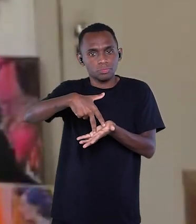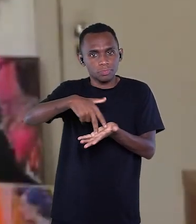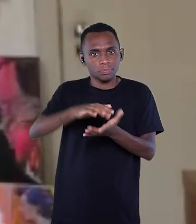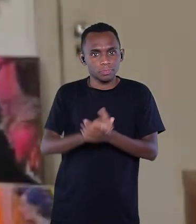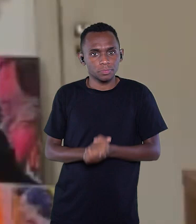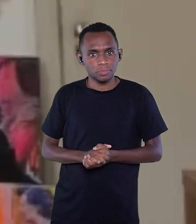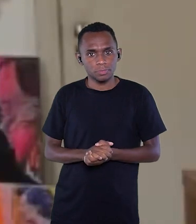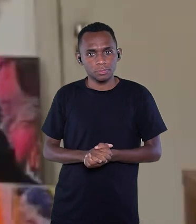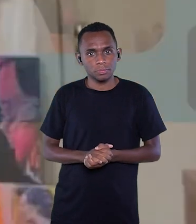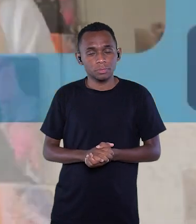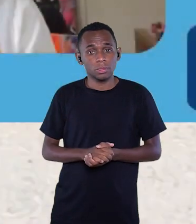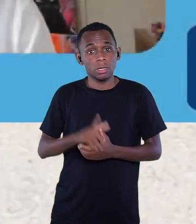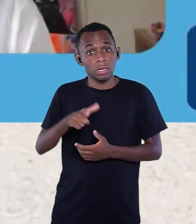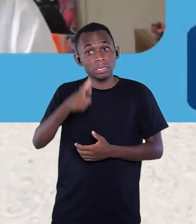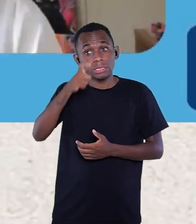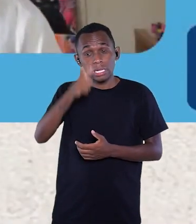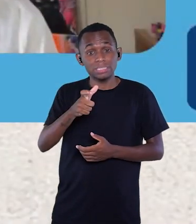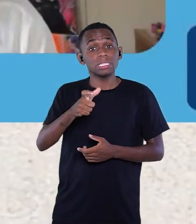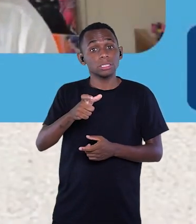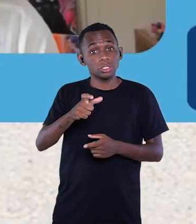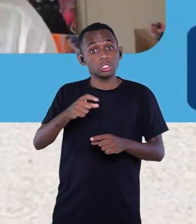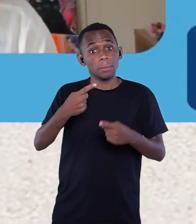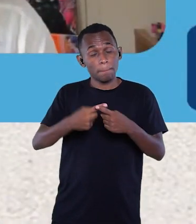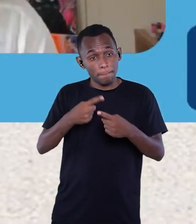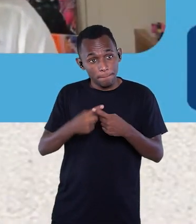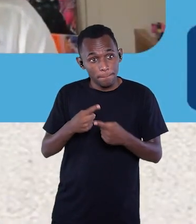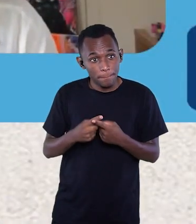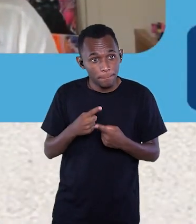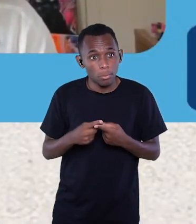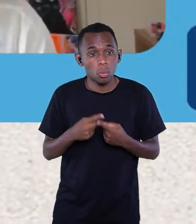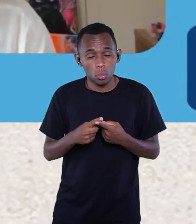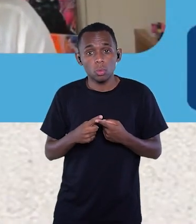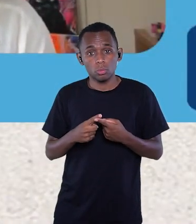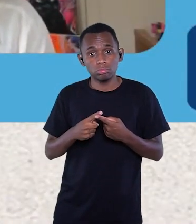Assim. E isso é muito interessante até para